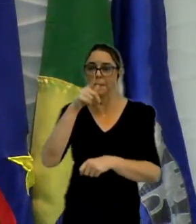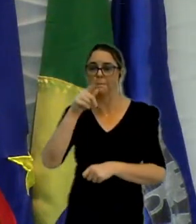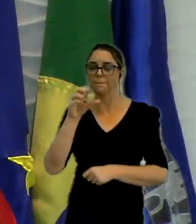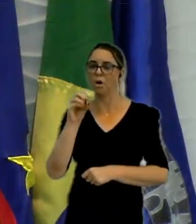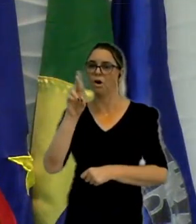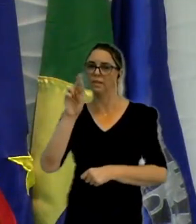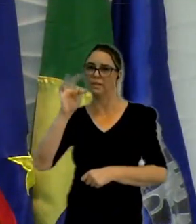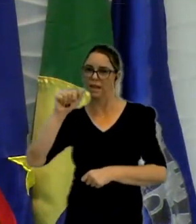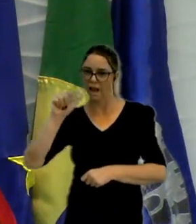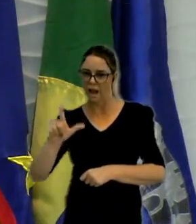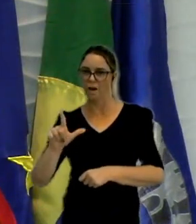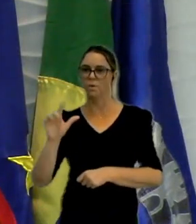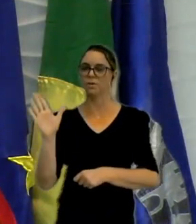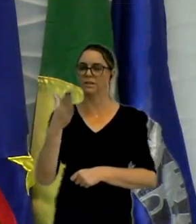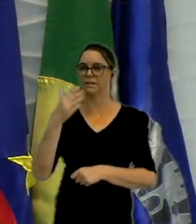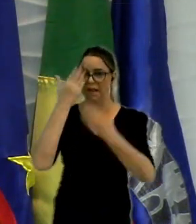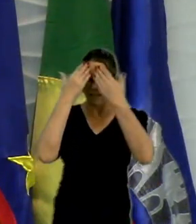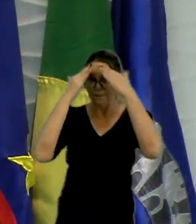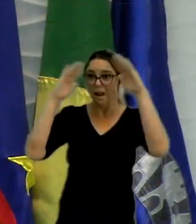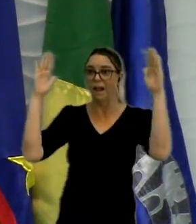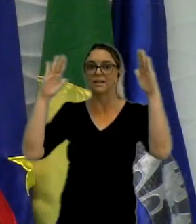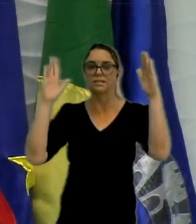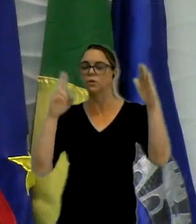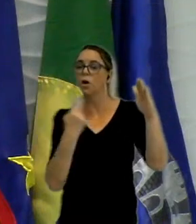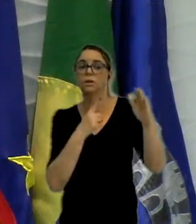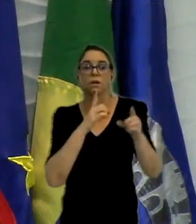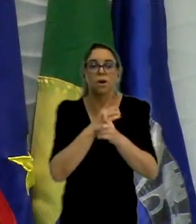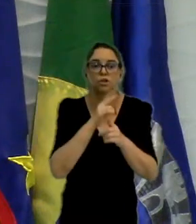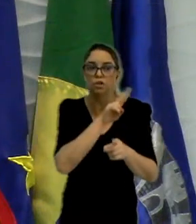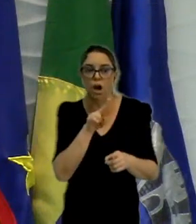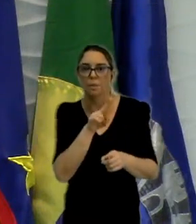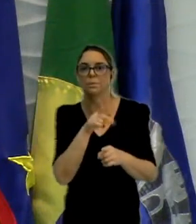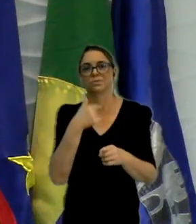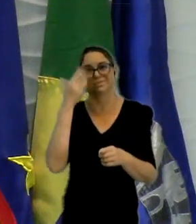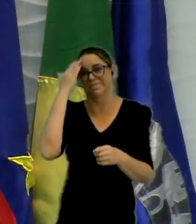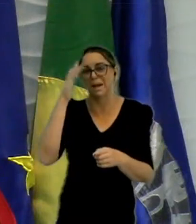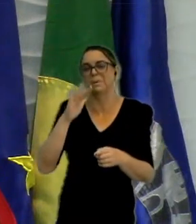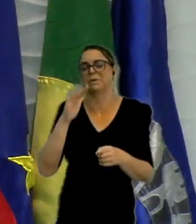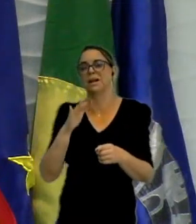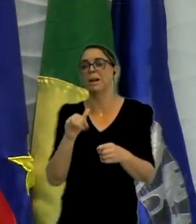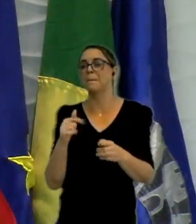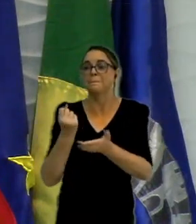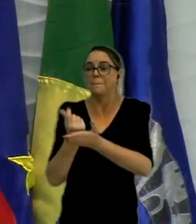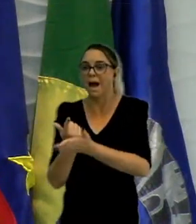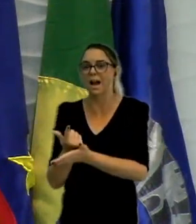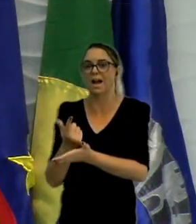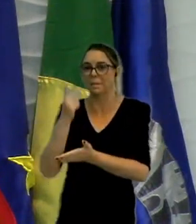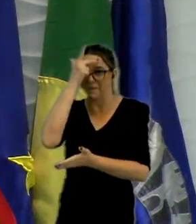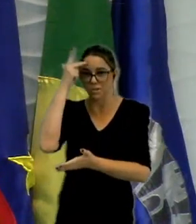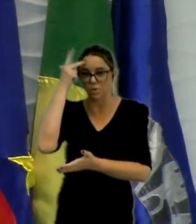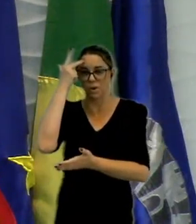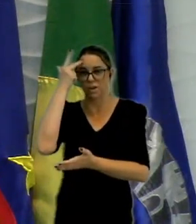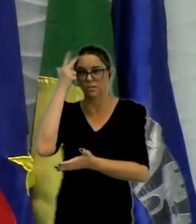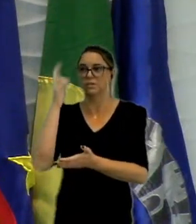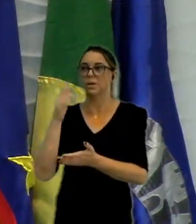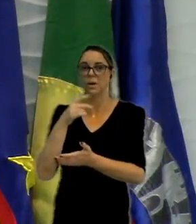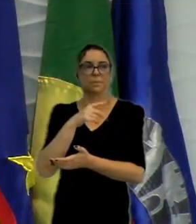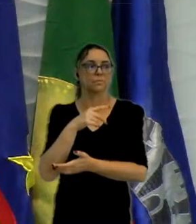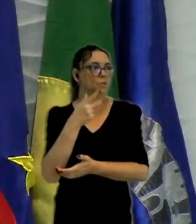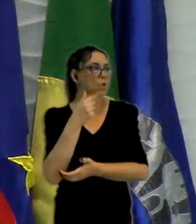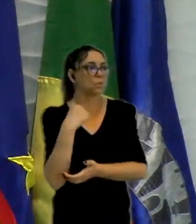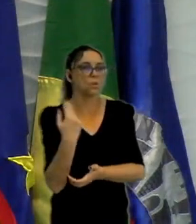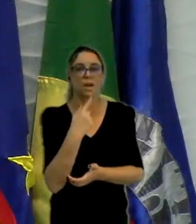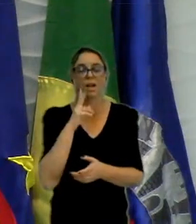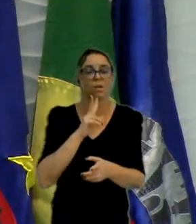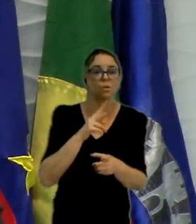da pessoa. Mas a gente vai descobrir como é que está sendo pago essas pessoas, porque a gente não encontra, seu Paulo, no portal